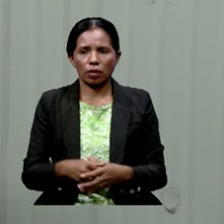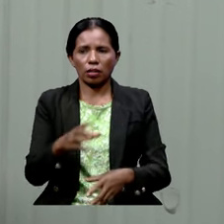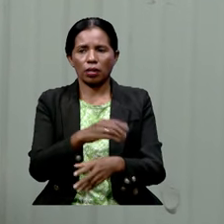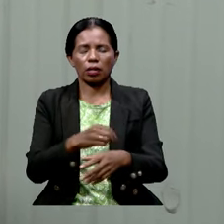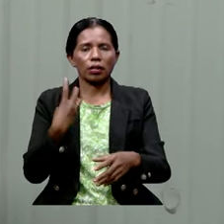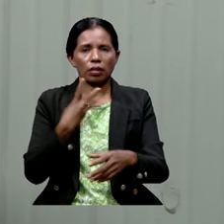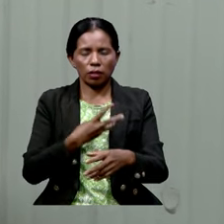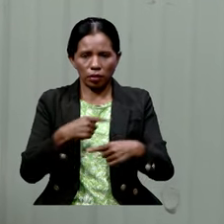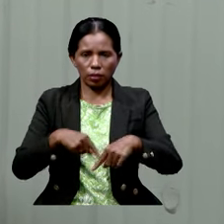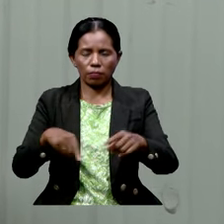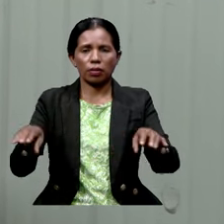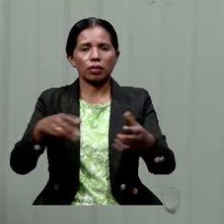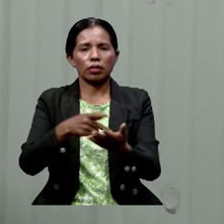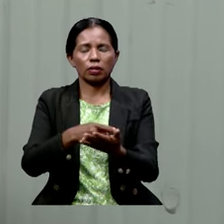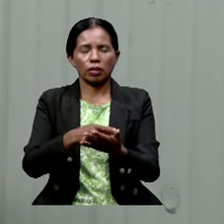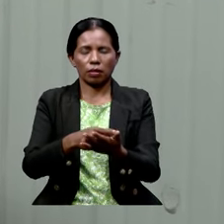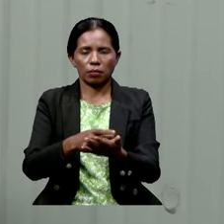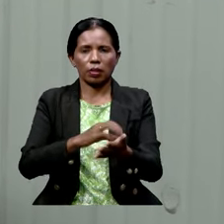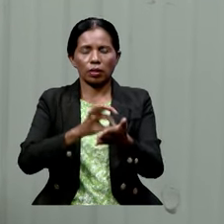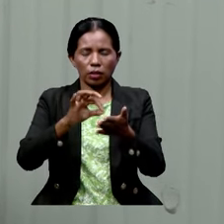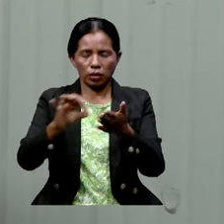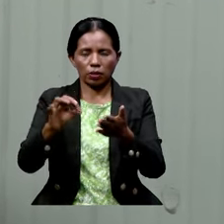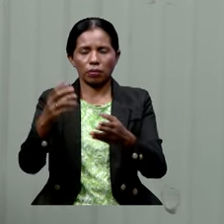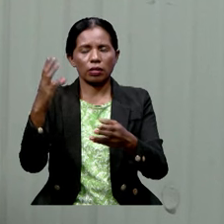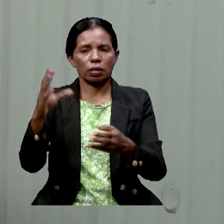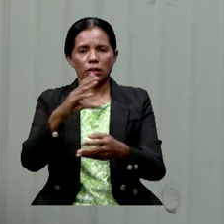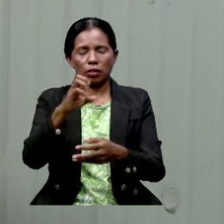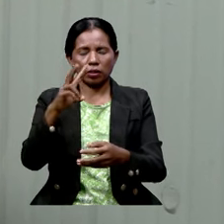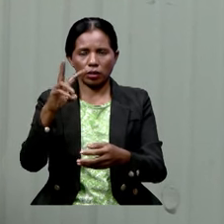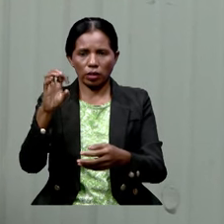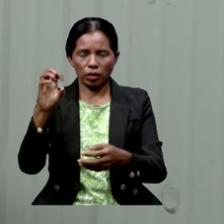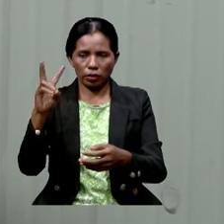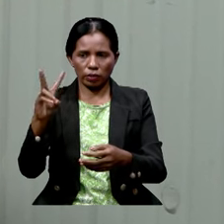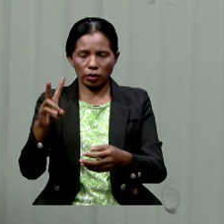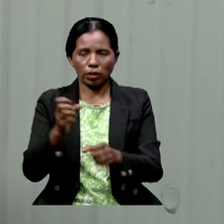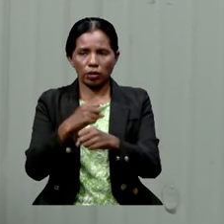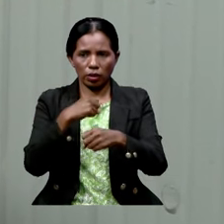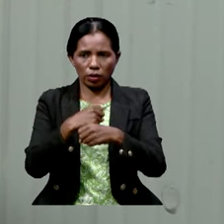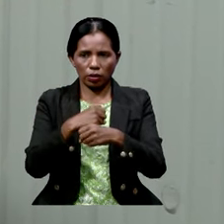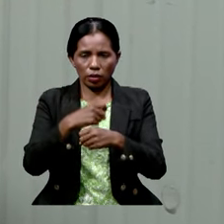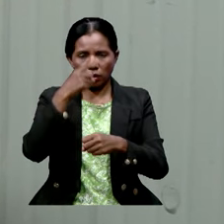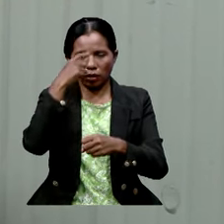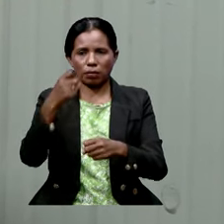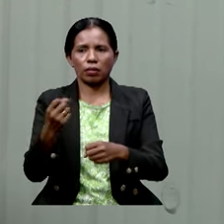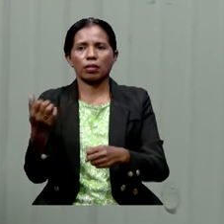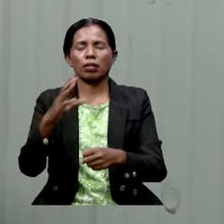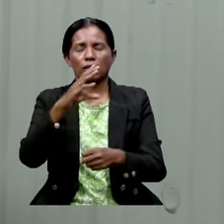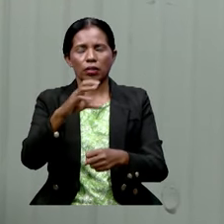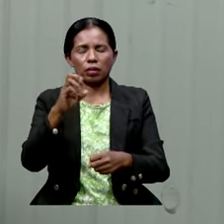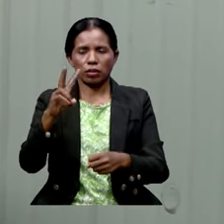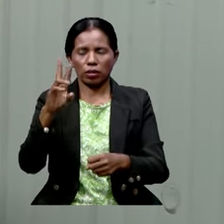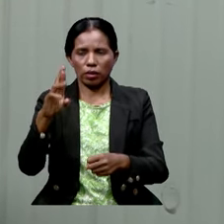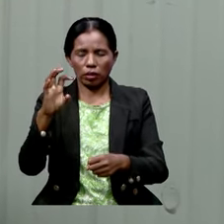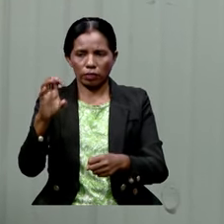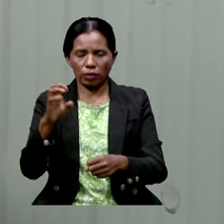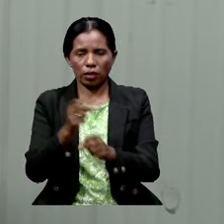ba segurança nenia, risco ba saúde nia hotu, ira mo risco risco se ra ba ia, construção nenia. Tamane serve halo que na plano